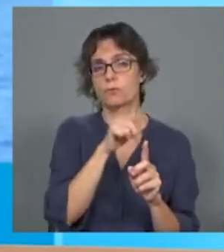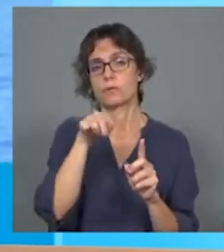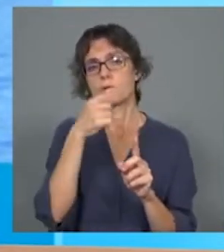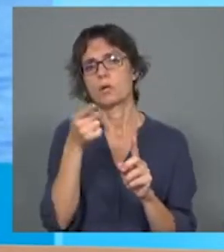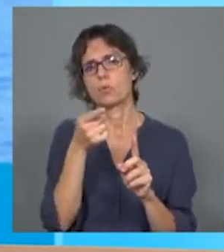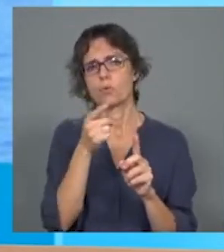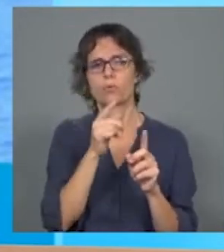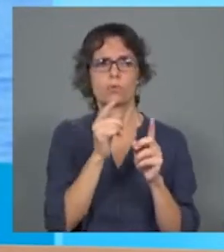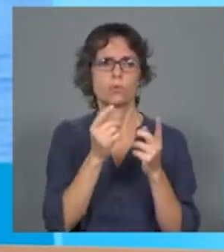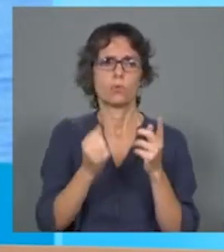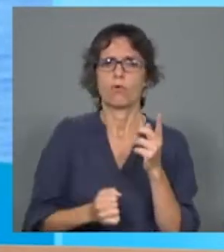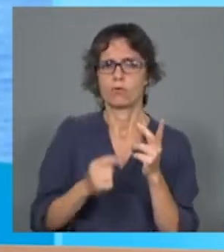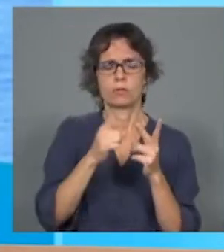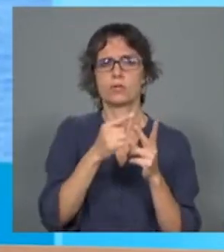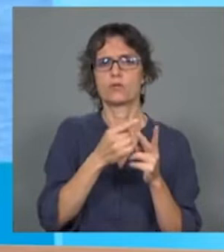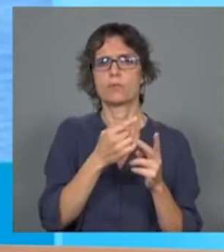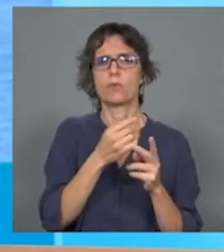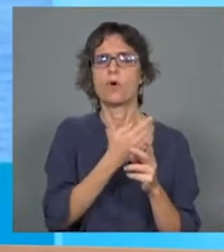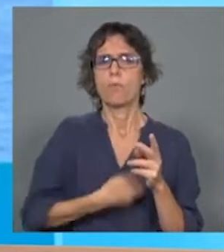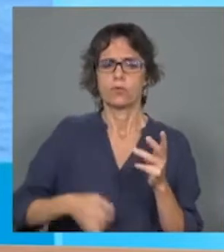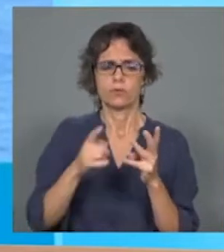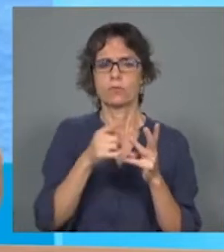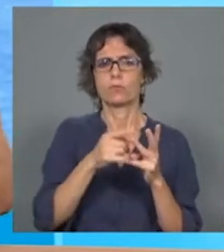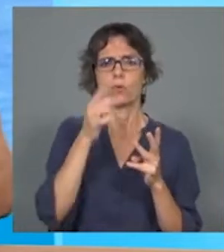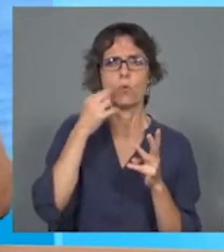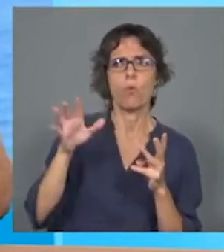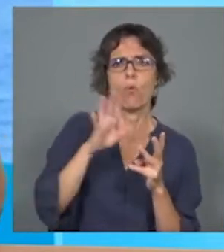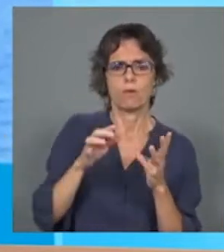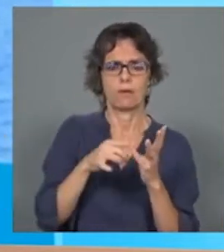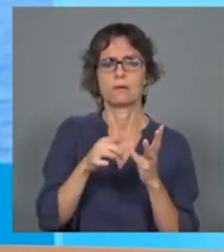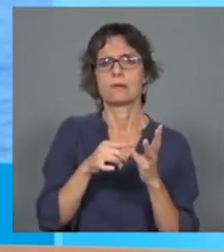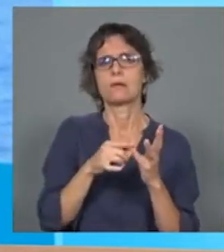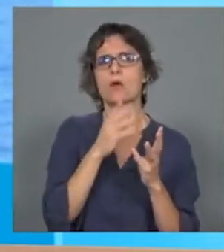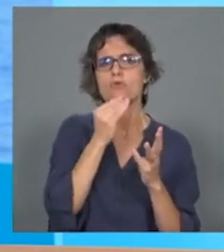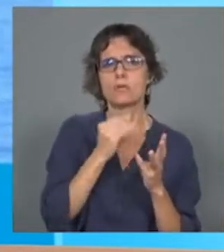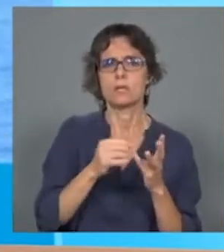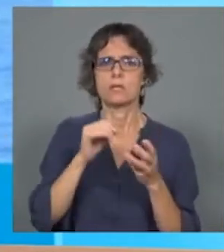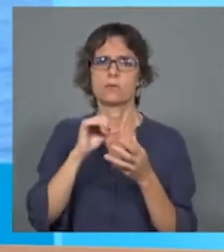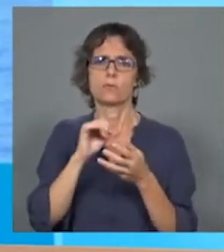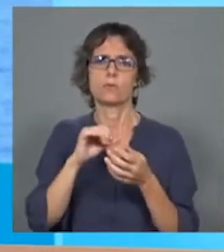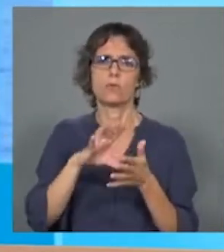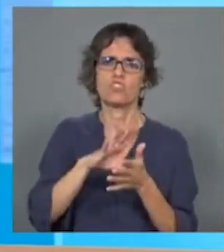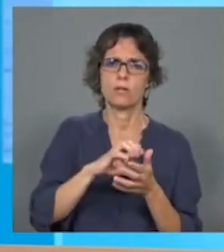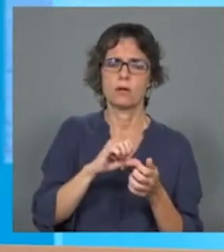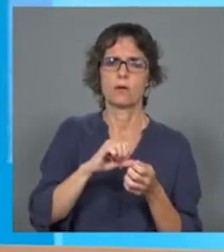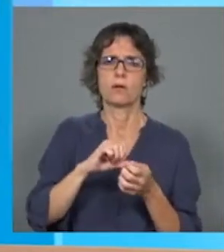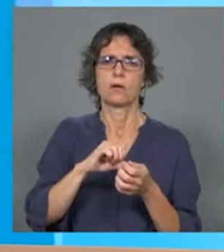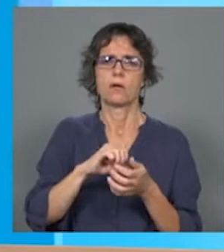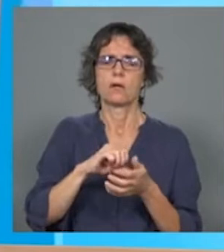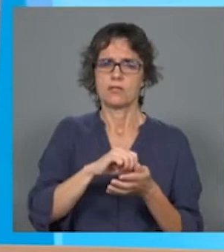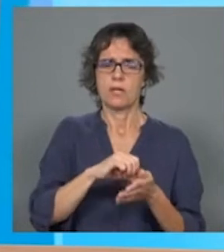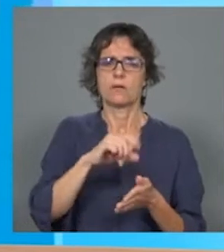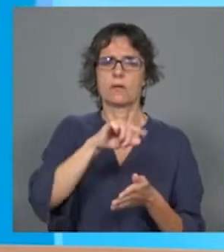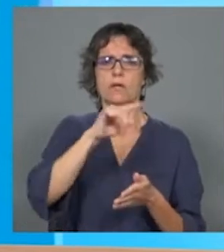o catolicismo, protestantismo, religiões orientais, judaísmo, islão, etc. Também as religiões em Portugal e depois as suas